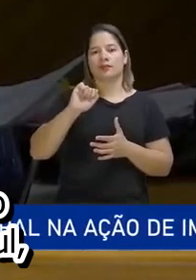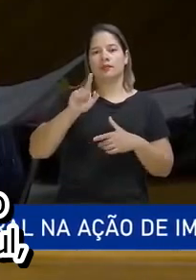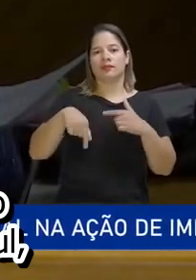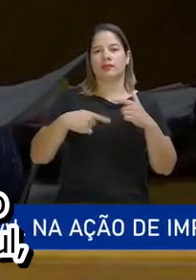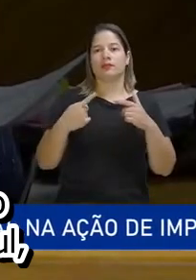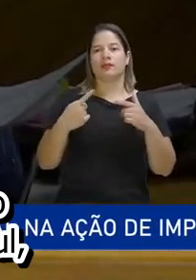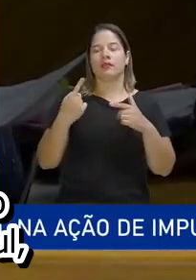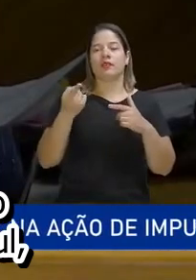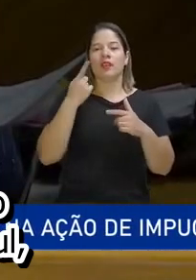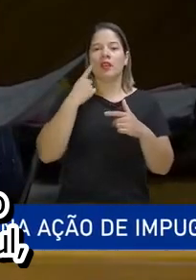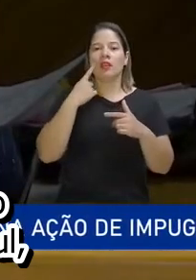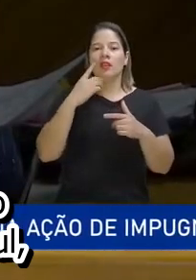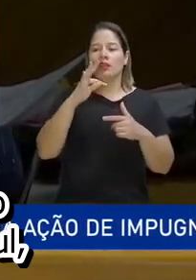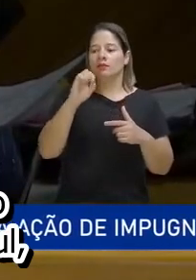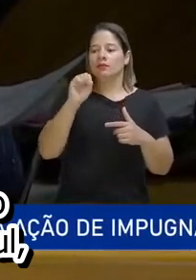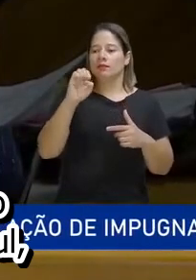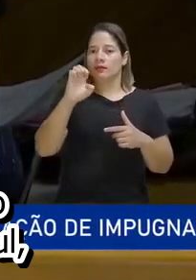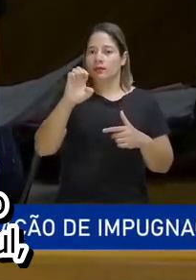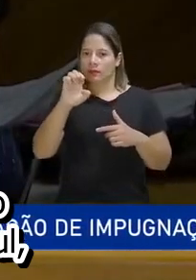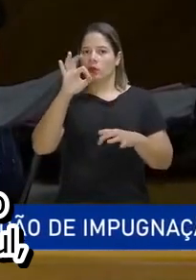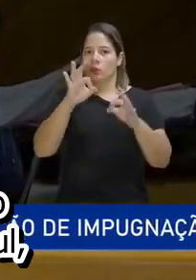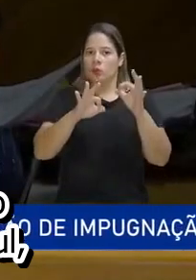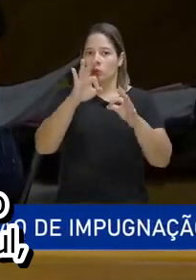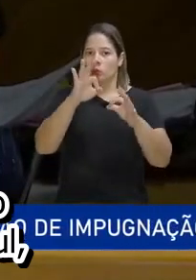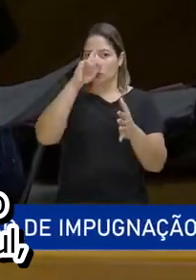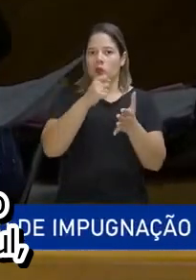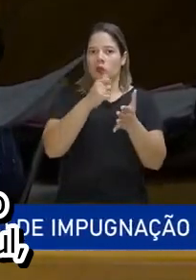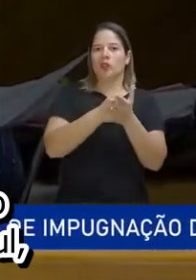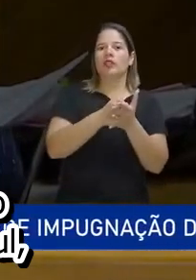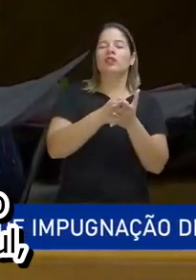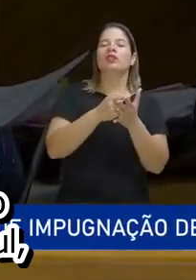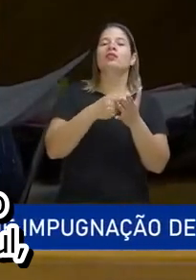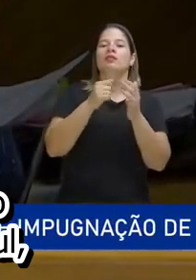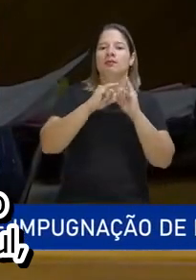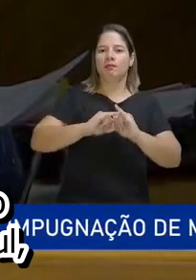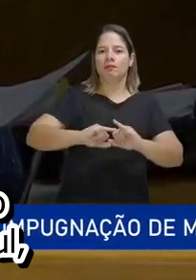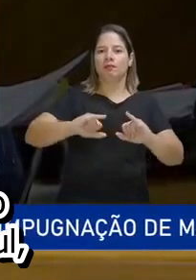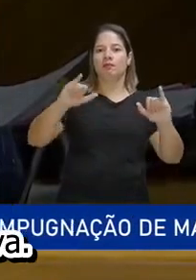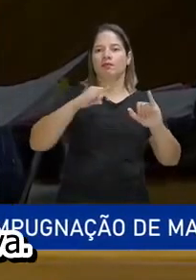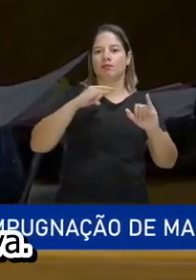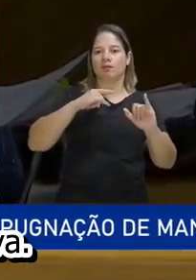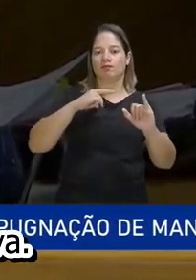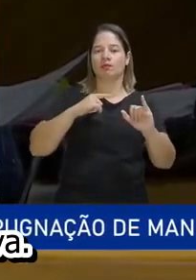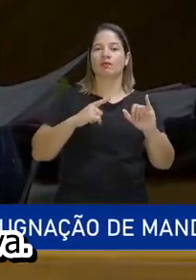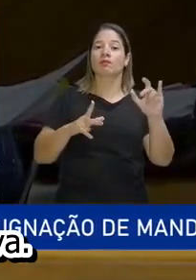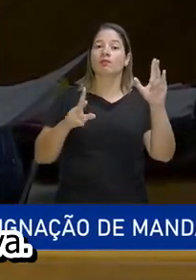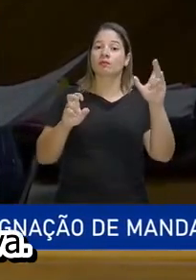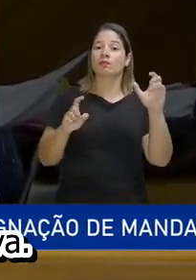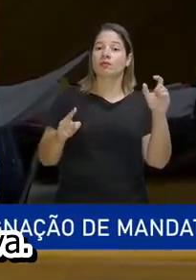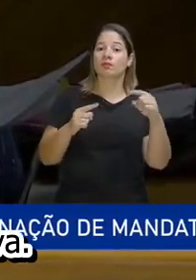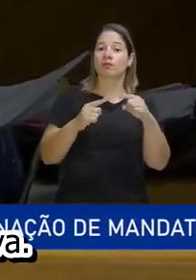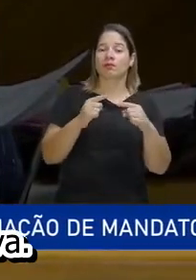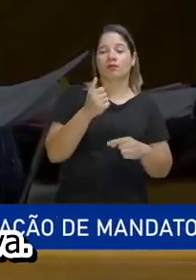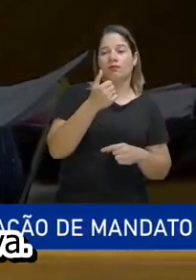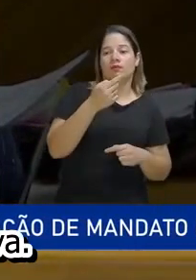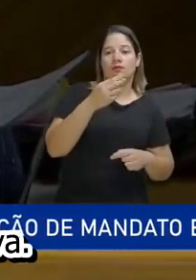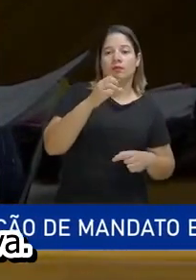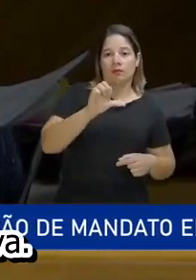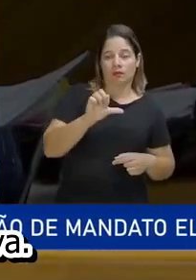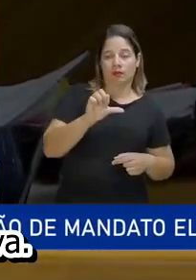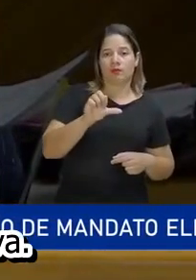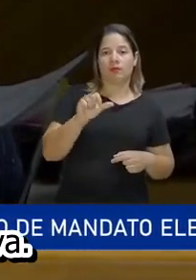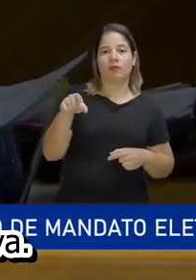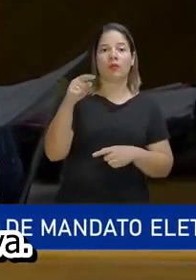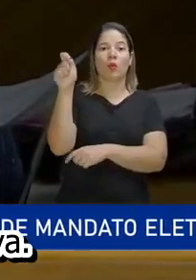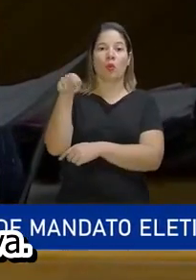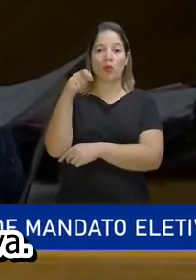É um julgamento do TSE, proferido no embargo de declaração em RESP 139 do Rio Grande do Sul, cujo relator foi o ministro